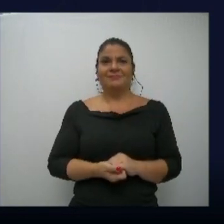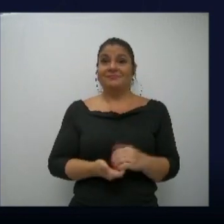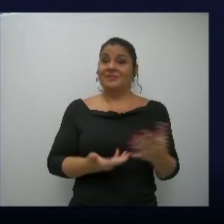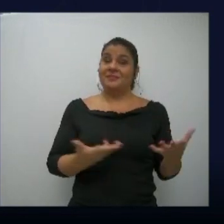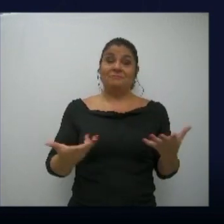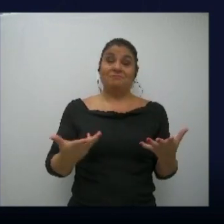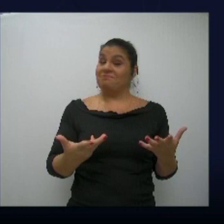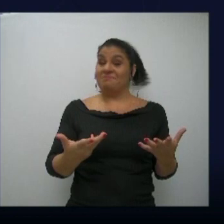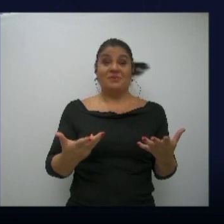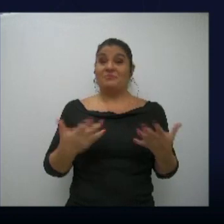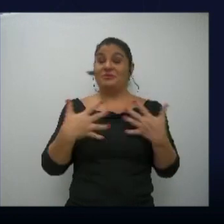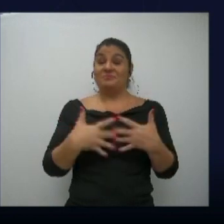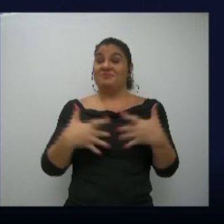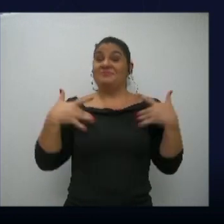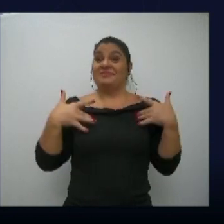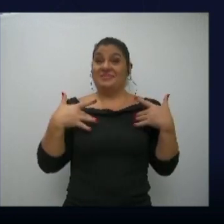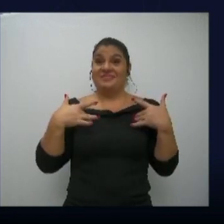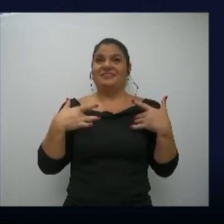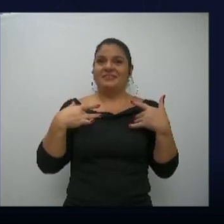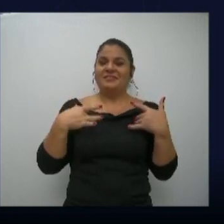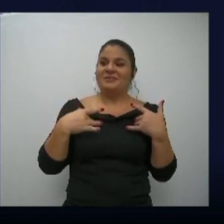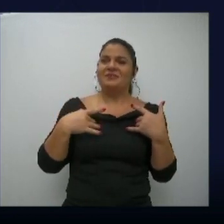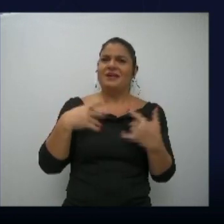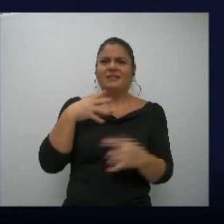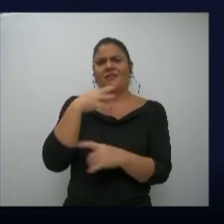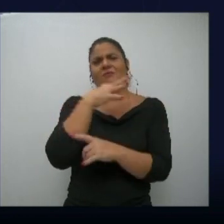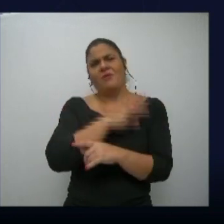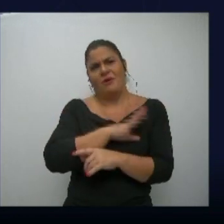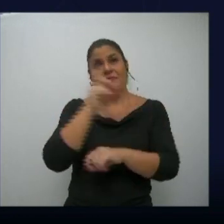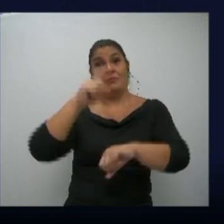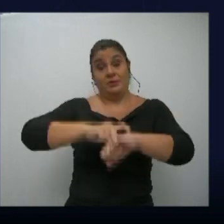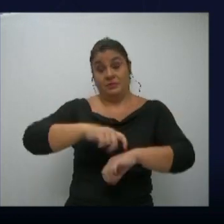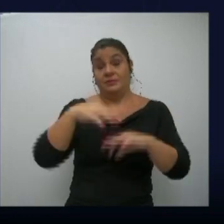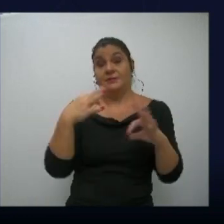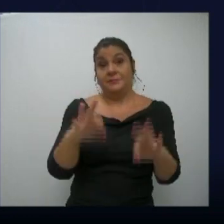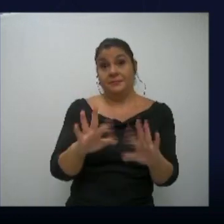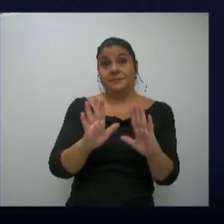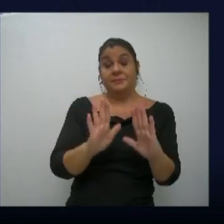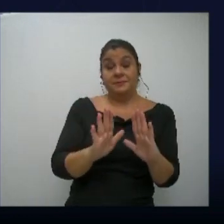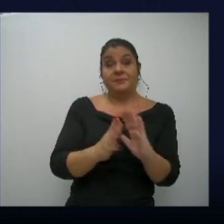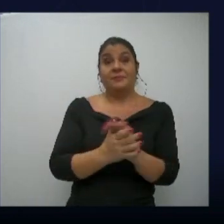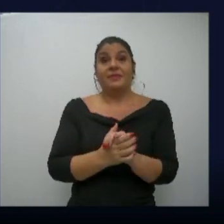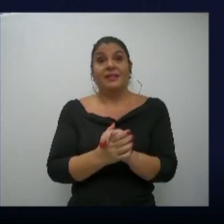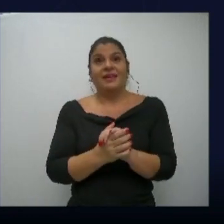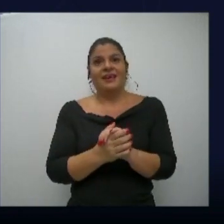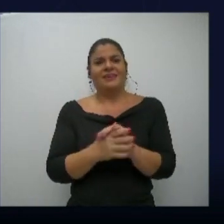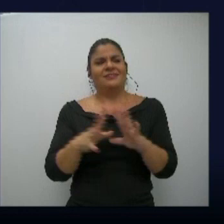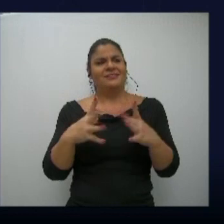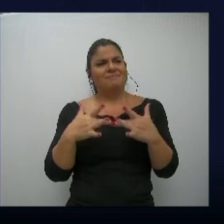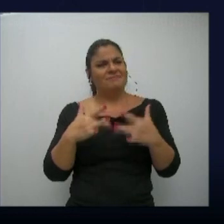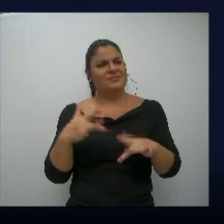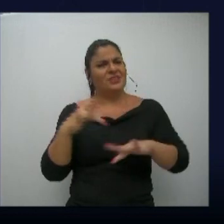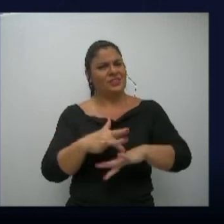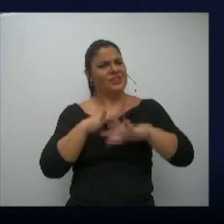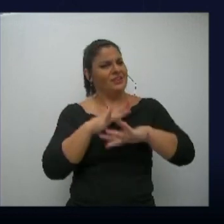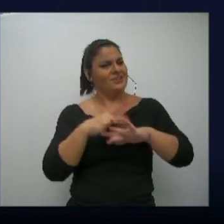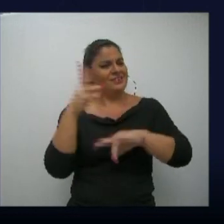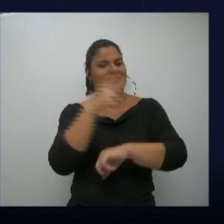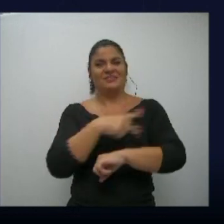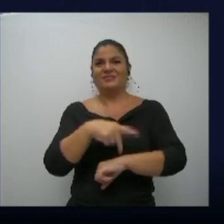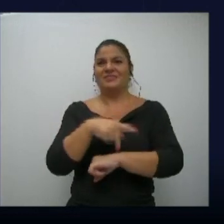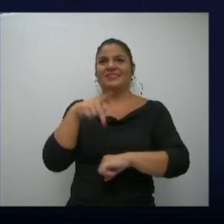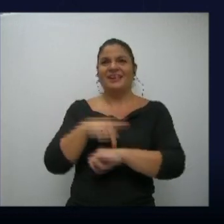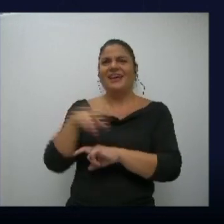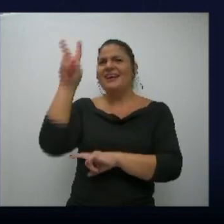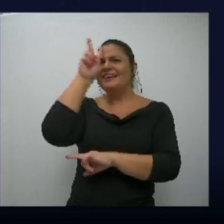se ele é muito inspirador que você viesse a mercado obviamente que na hora certa né mas eu sou isso mexe com o país já já é importante que eles